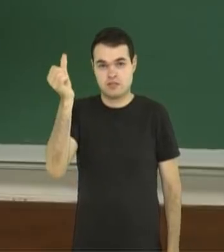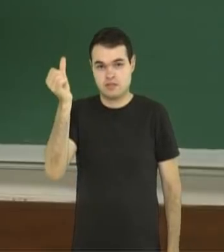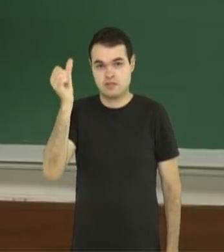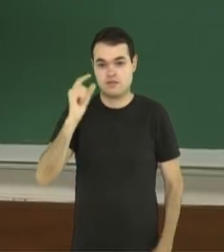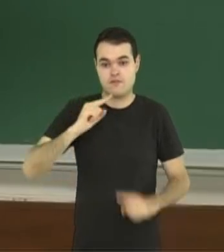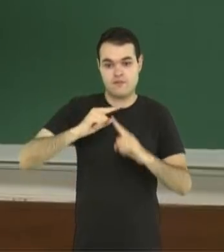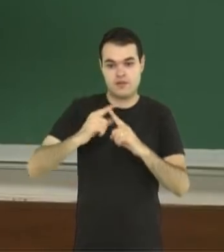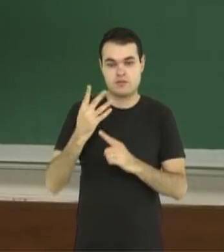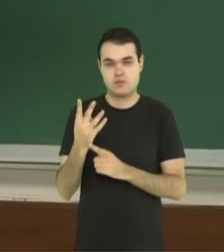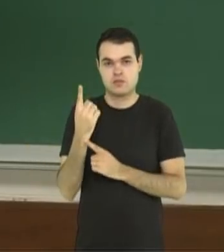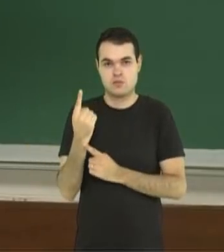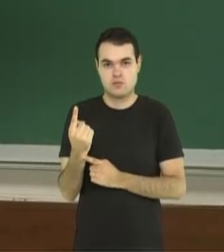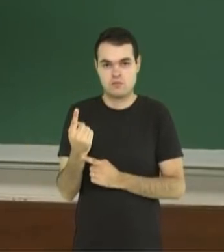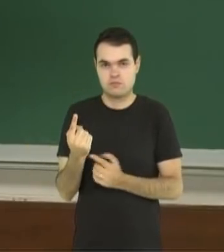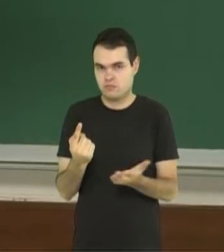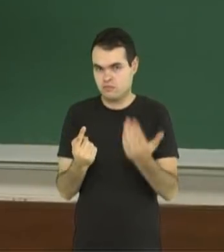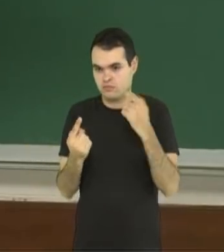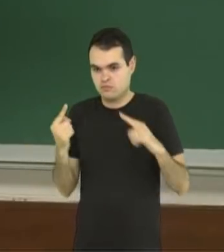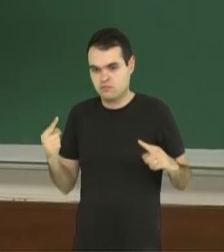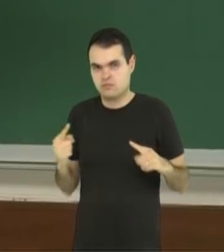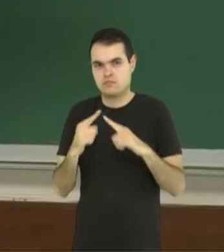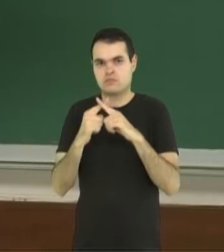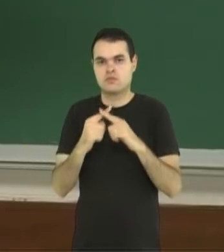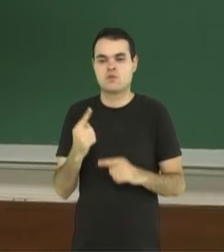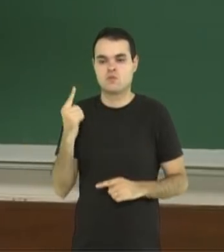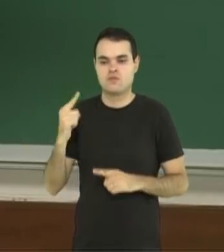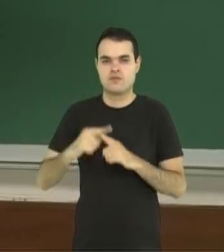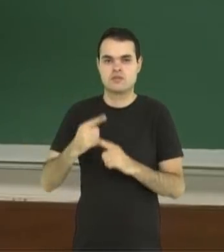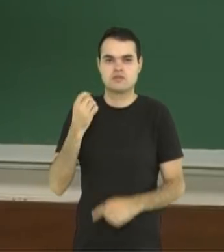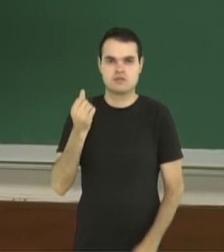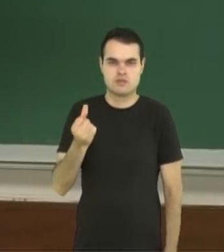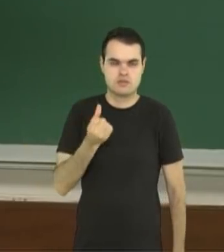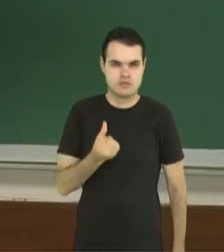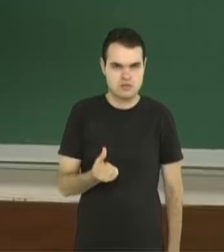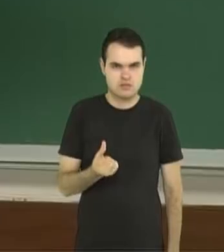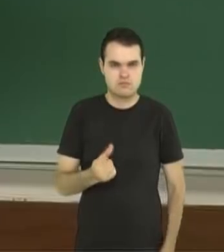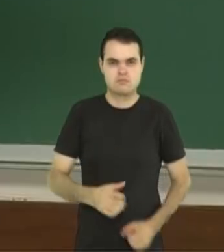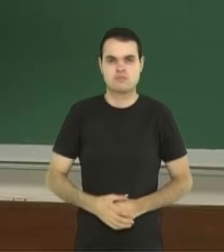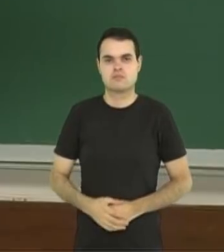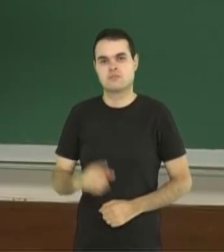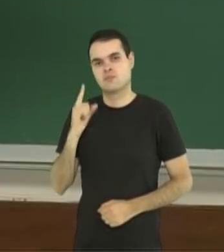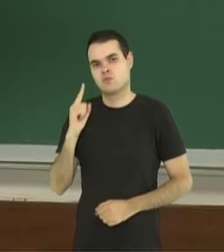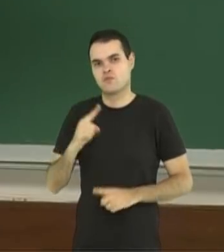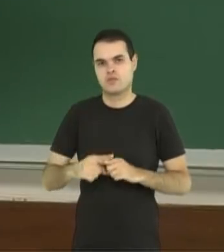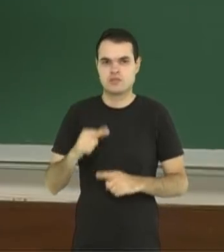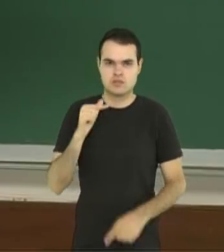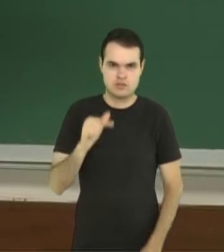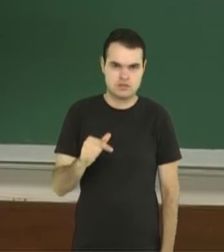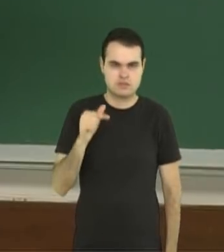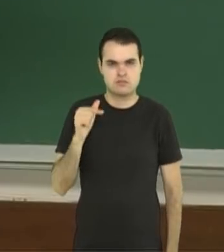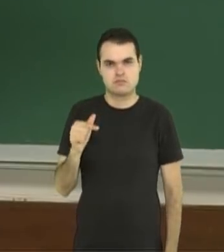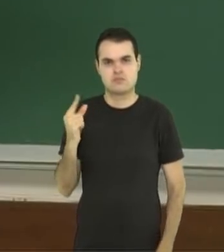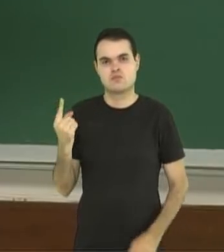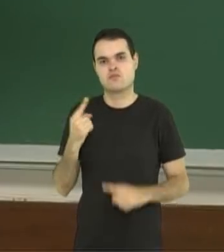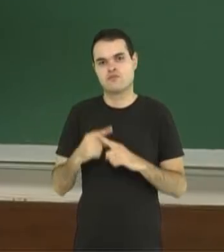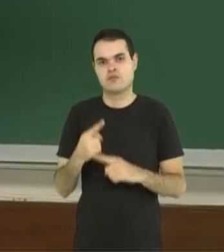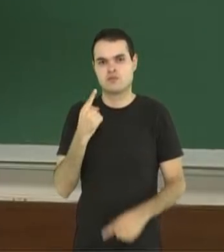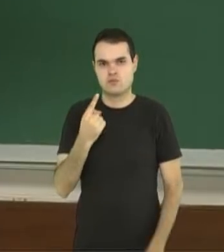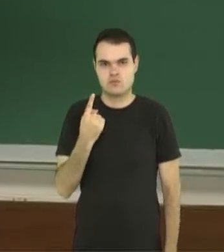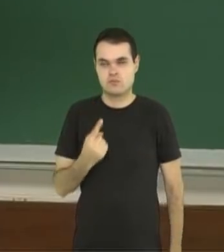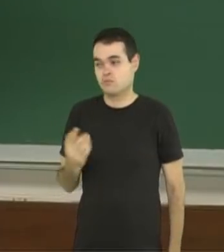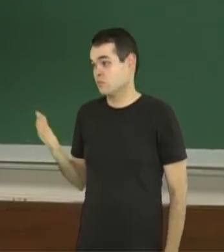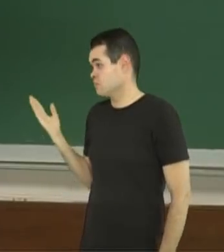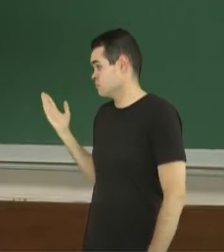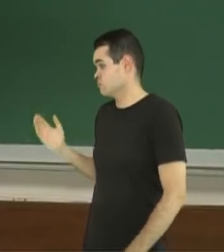176 vezes 41, vamos multiplicar. 1 vezes 6, 6, né? 1 vezes 7, 7. 1 vezes 1,